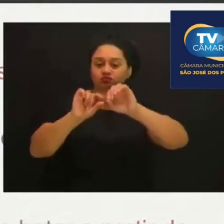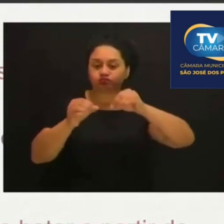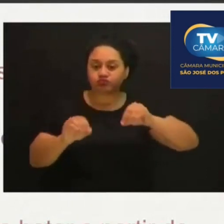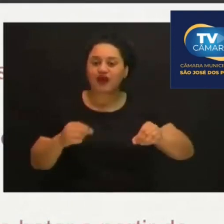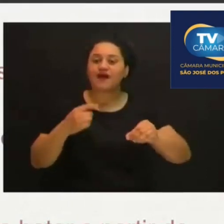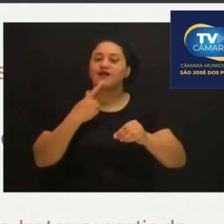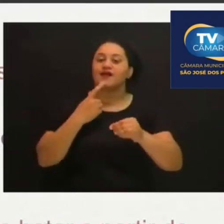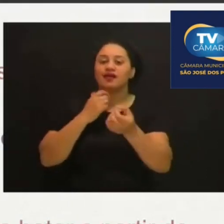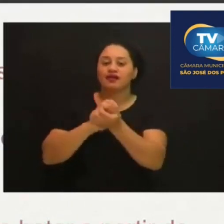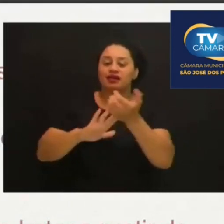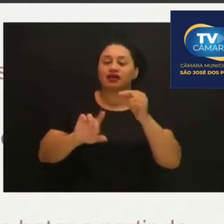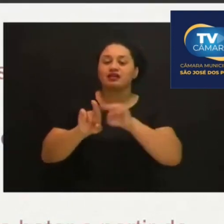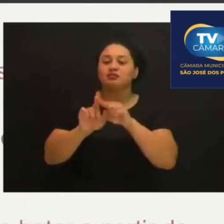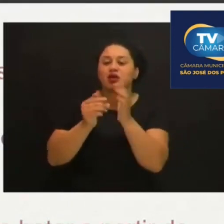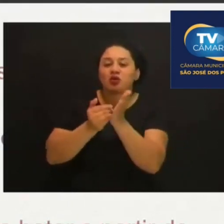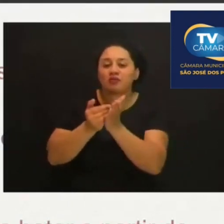organização cardíaca inicial.